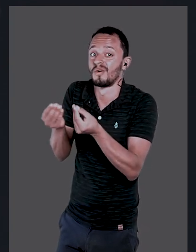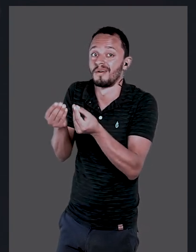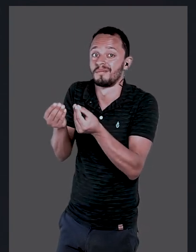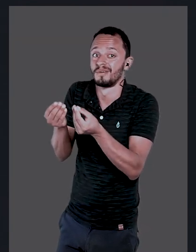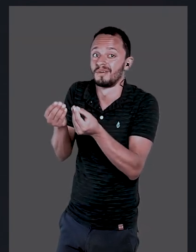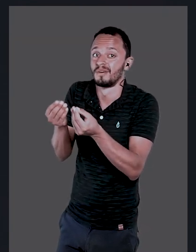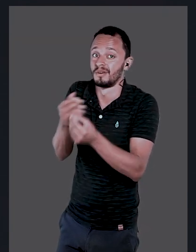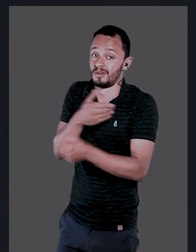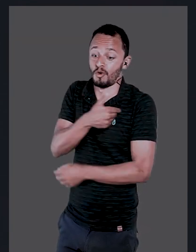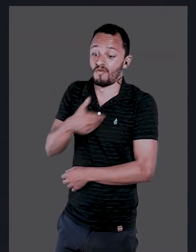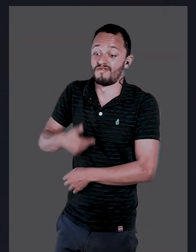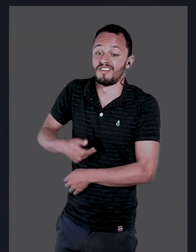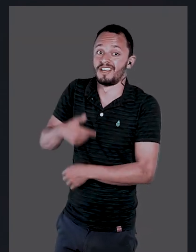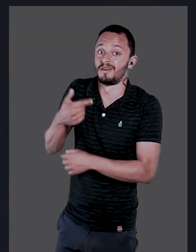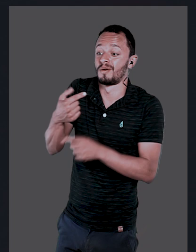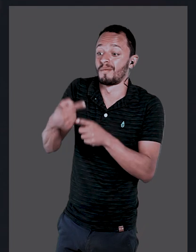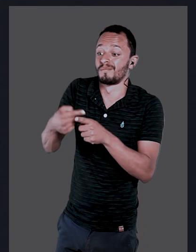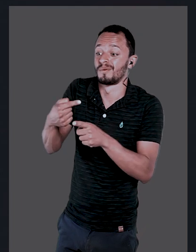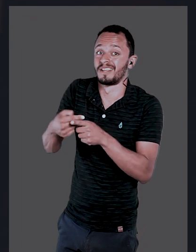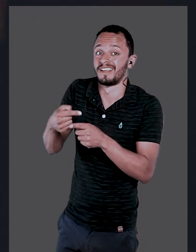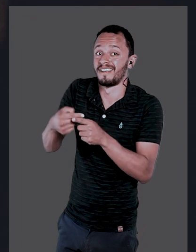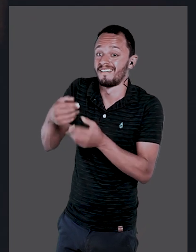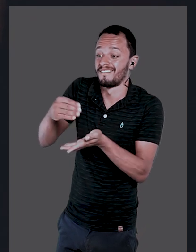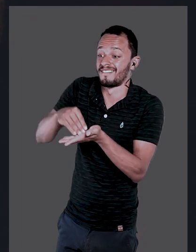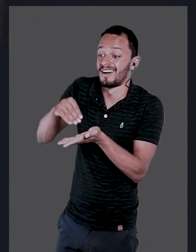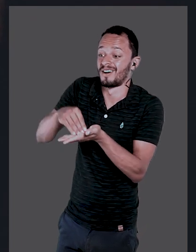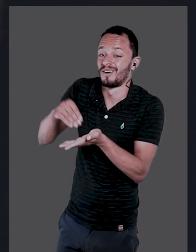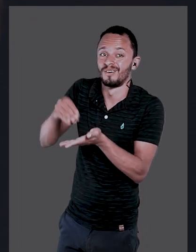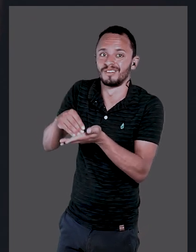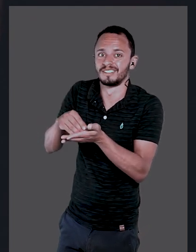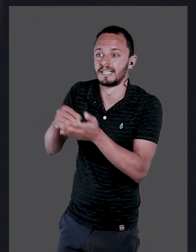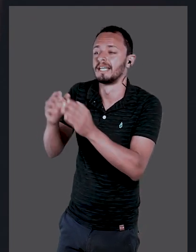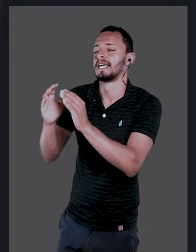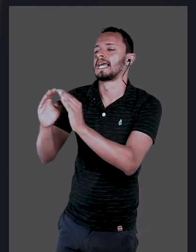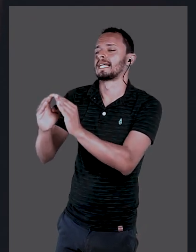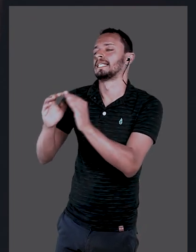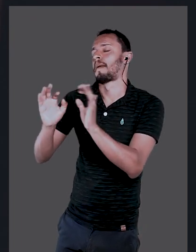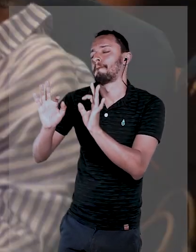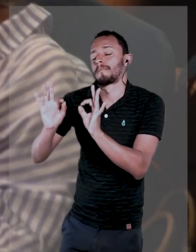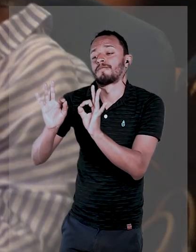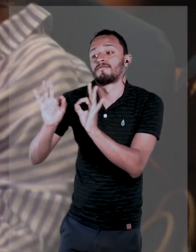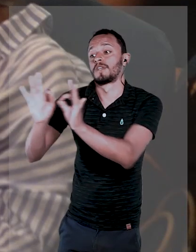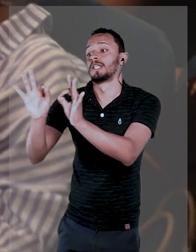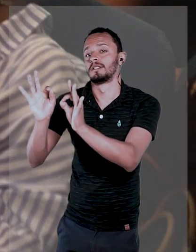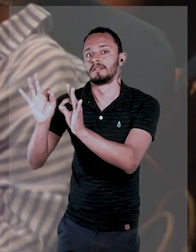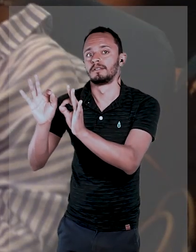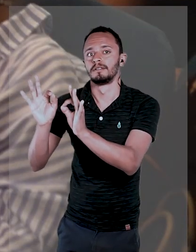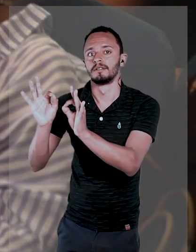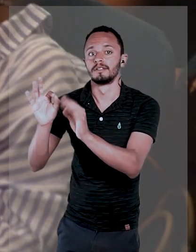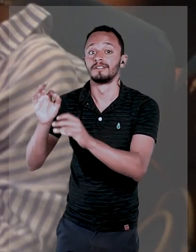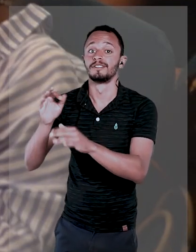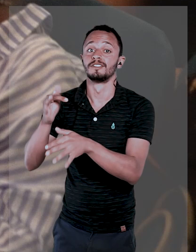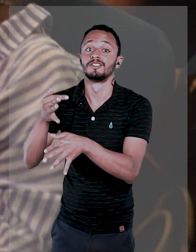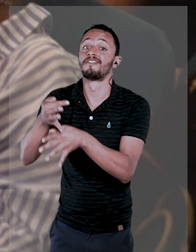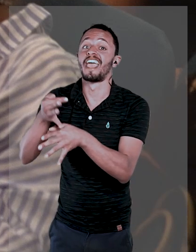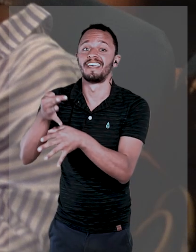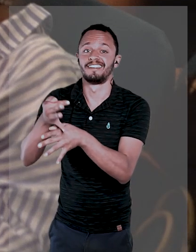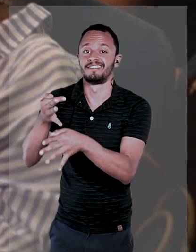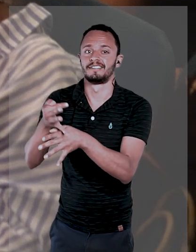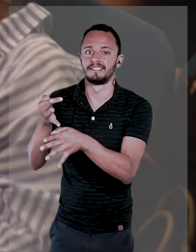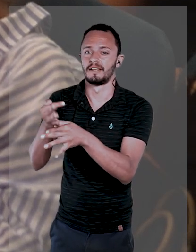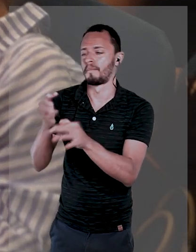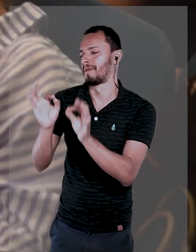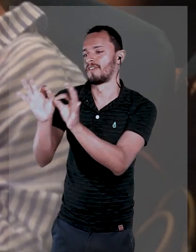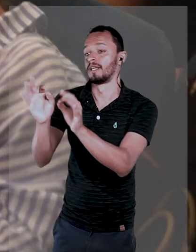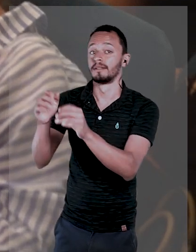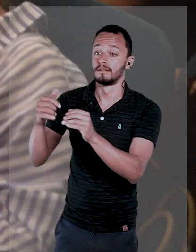que foi, quando eu lá estive. Estavam todos muito chateados com o governo, porque estavam perdendo as suas magníficas casas